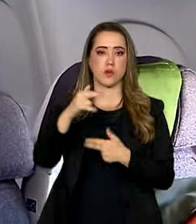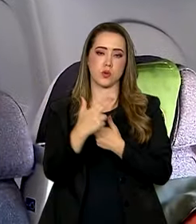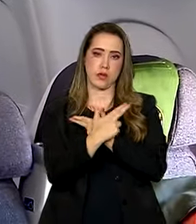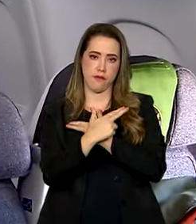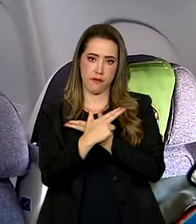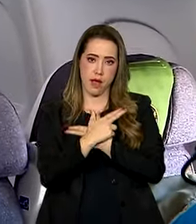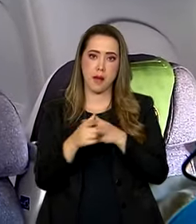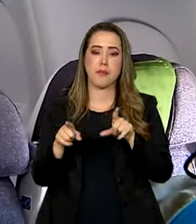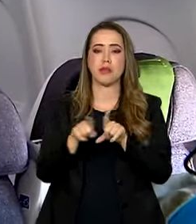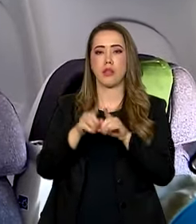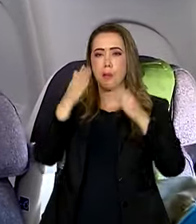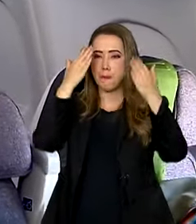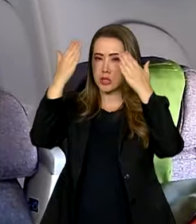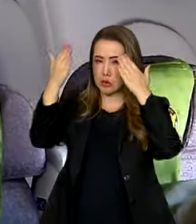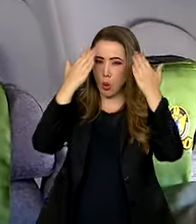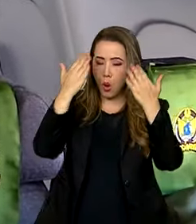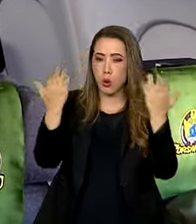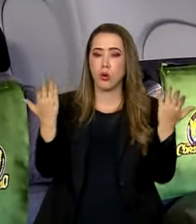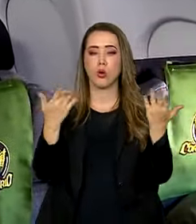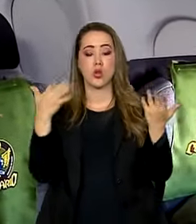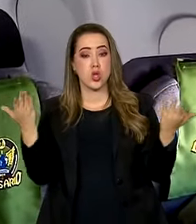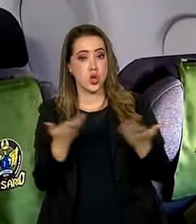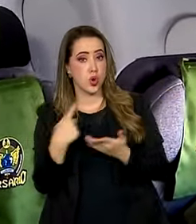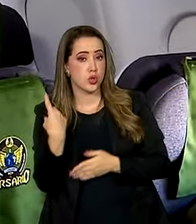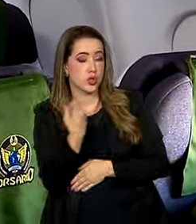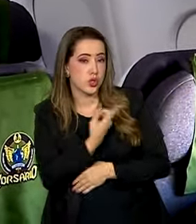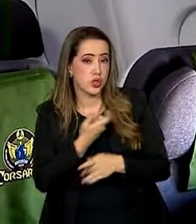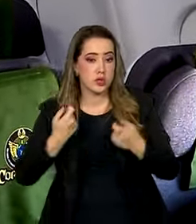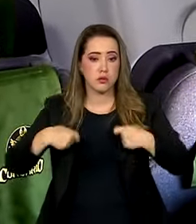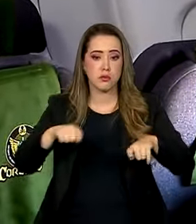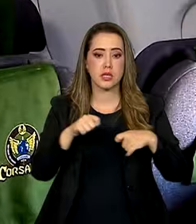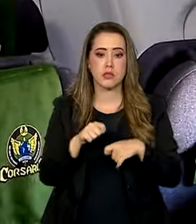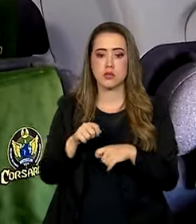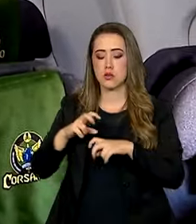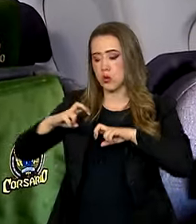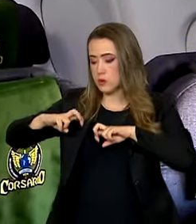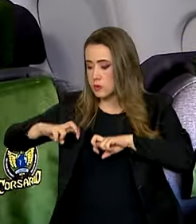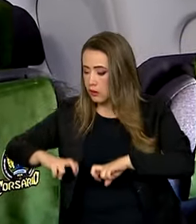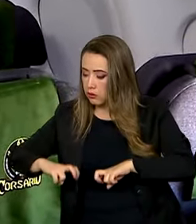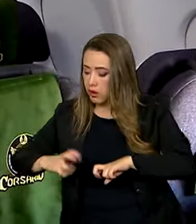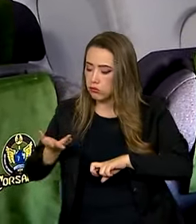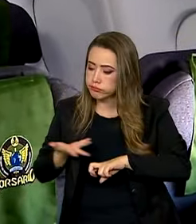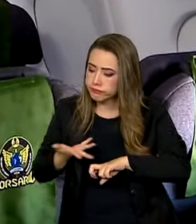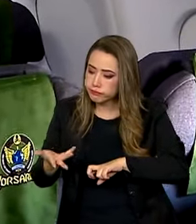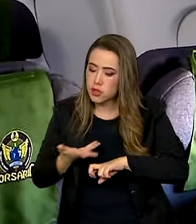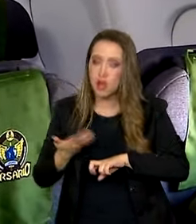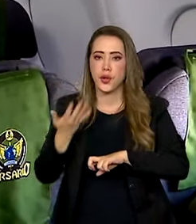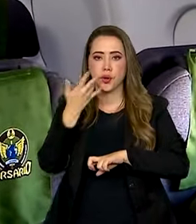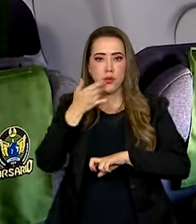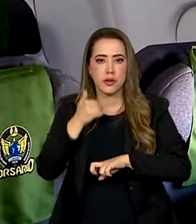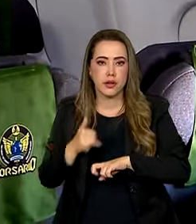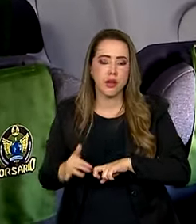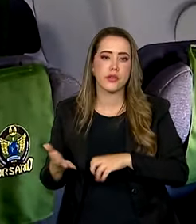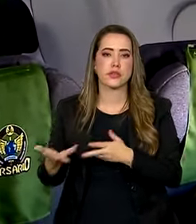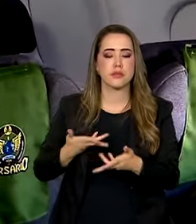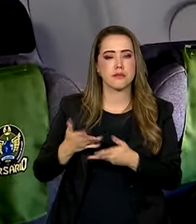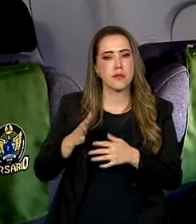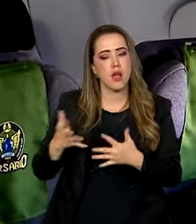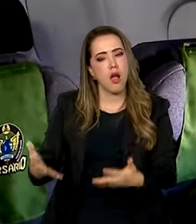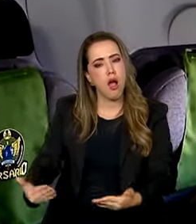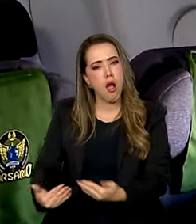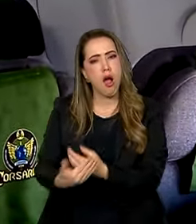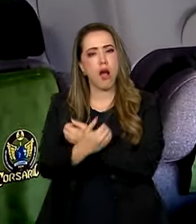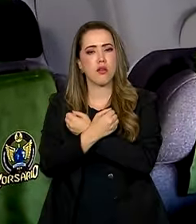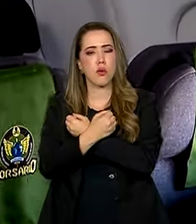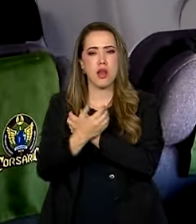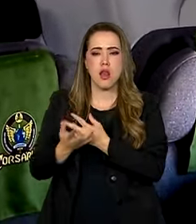onde tivemos que fazer atendimento, né, na cadeira, com crianças, tentando acolher todas